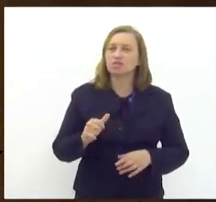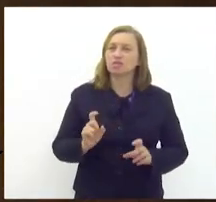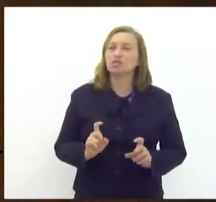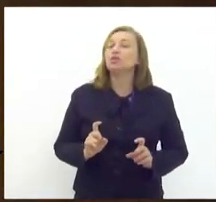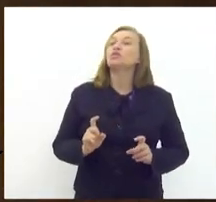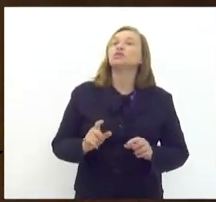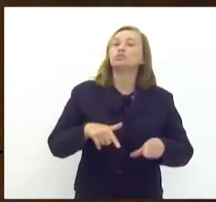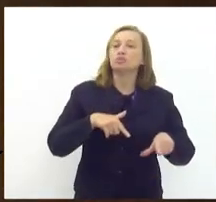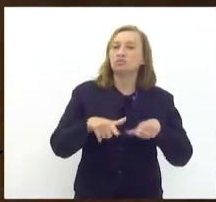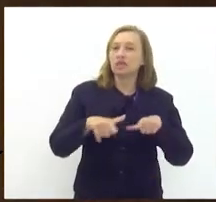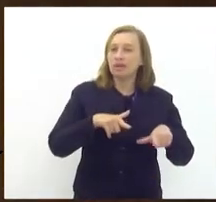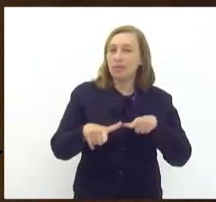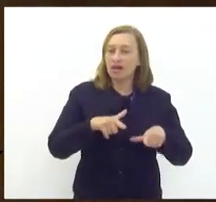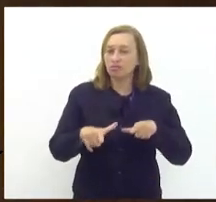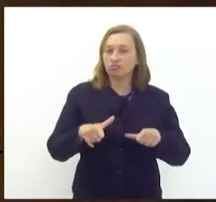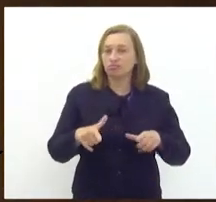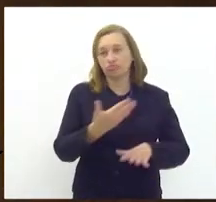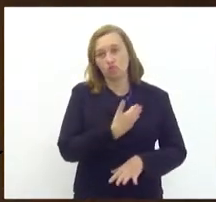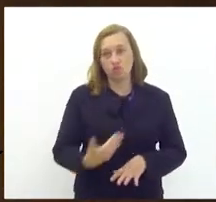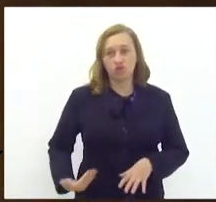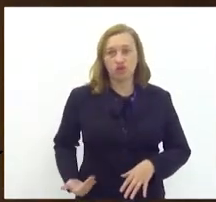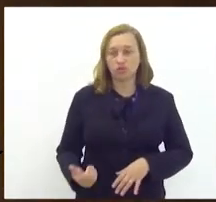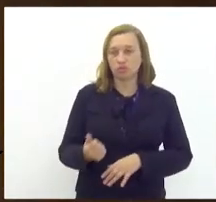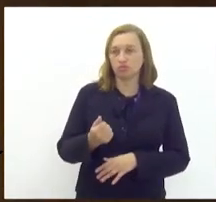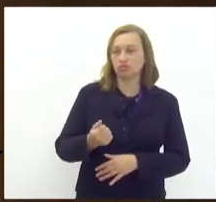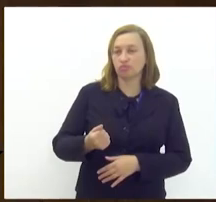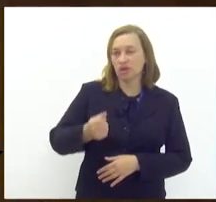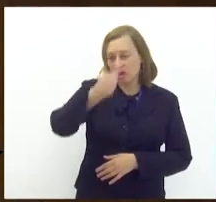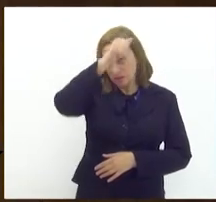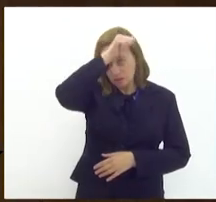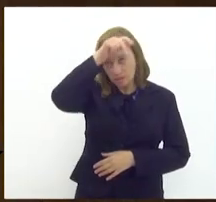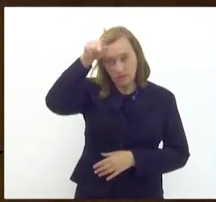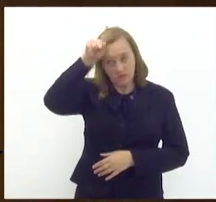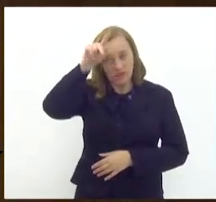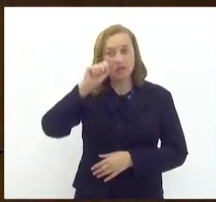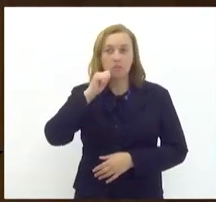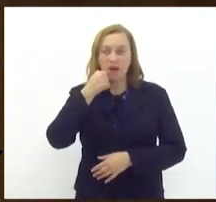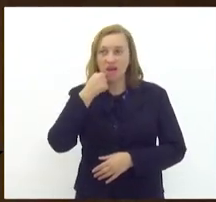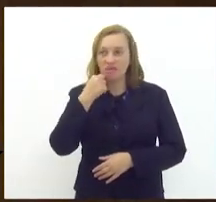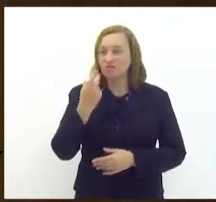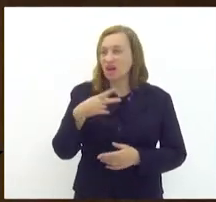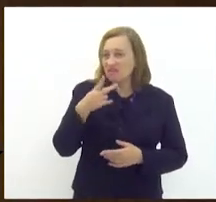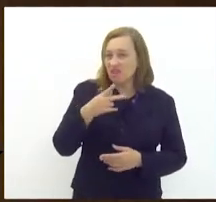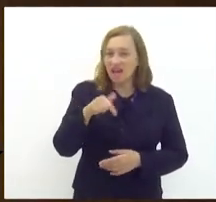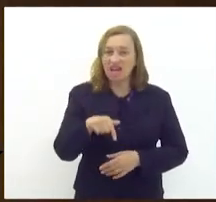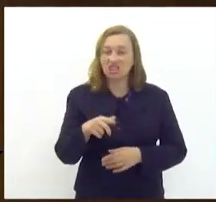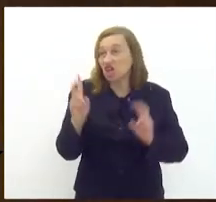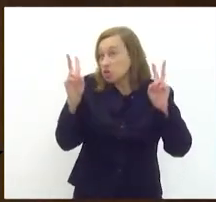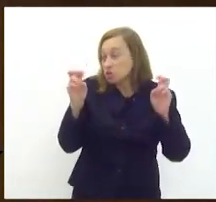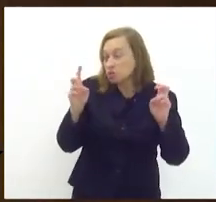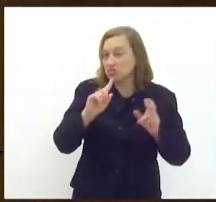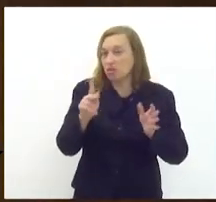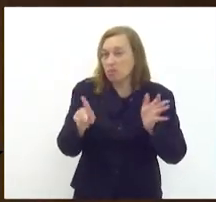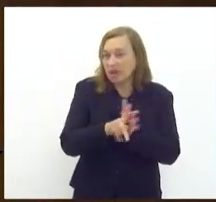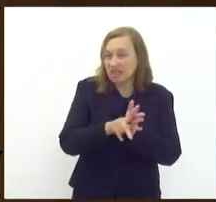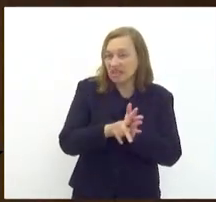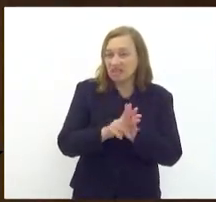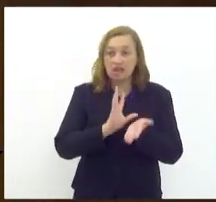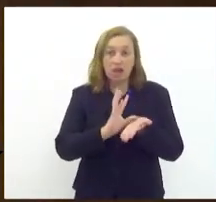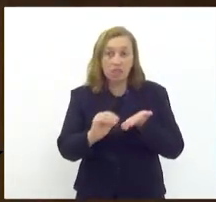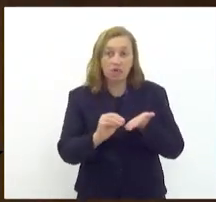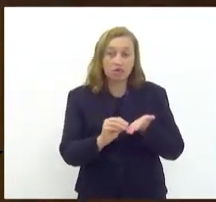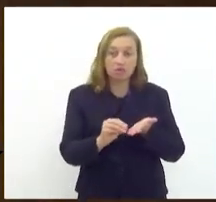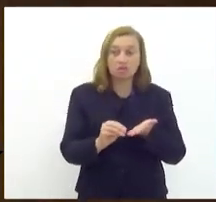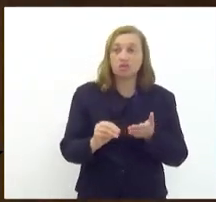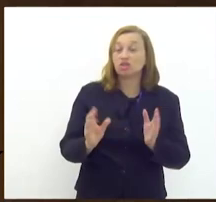destaque no governo do Eduardo Paes então não tô aqui para entrar em assunto partidário não tô aqui para a gente falar de assunto que não tem a ver com a nossa pauta